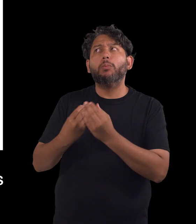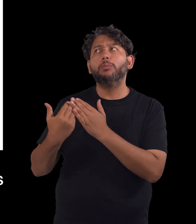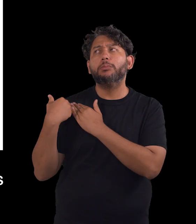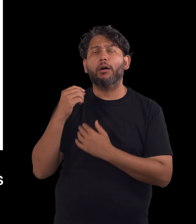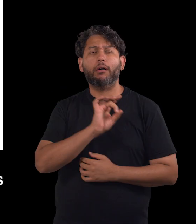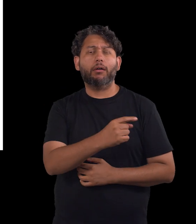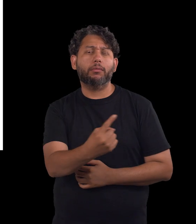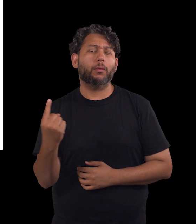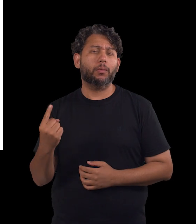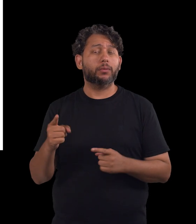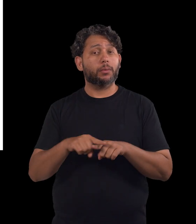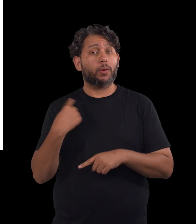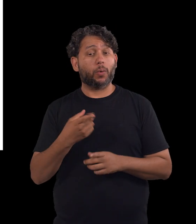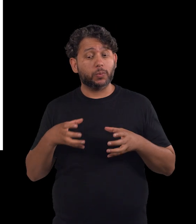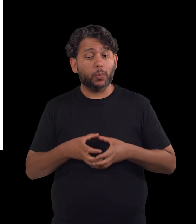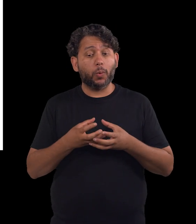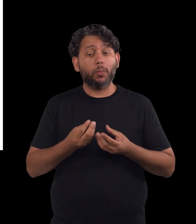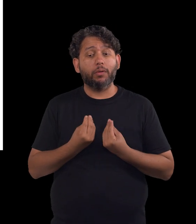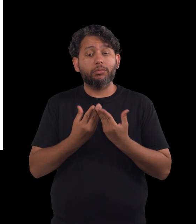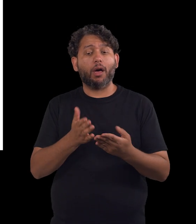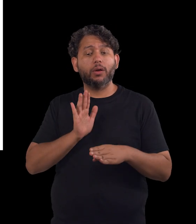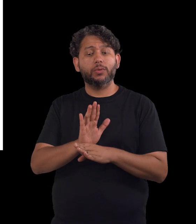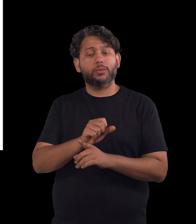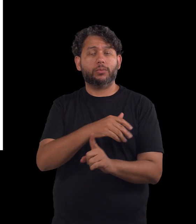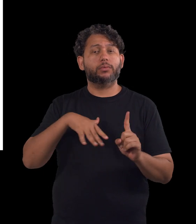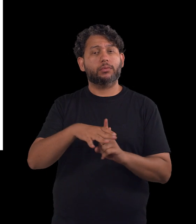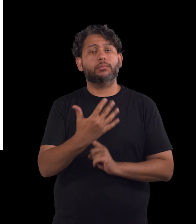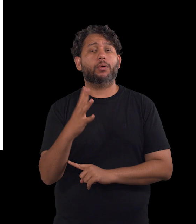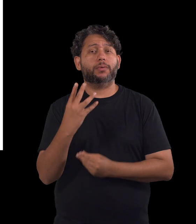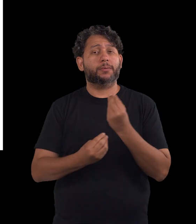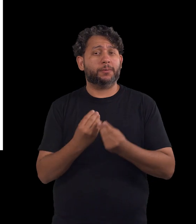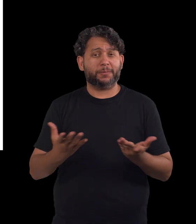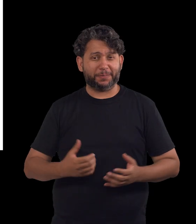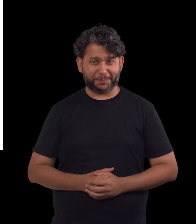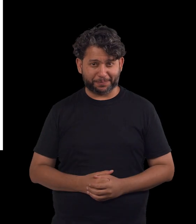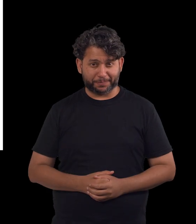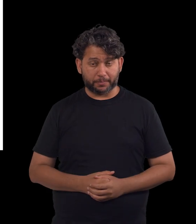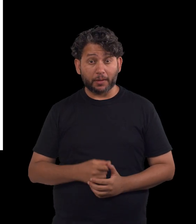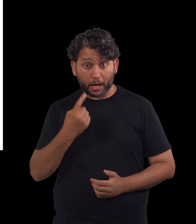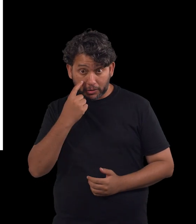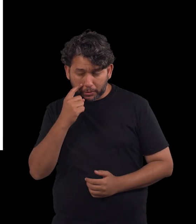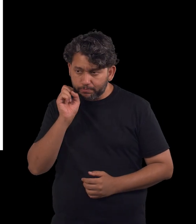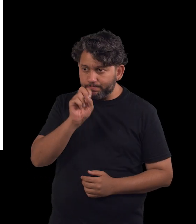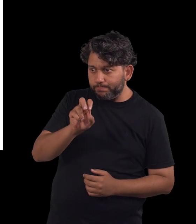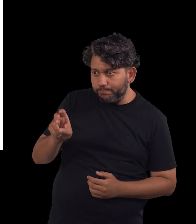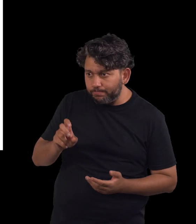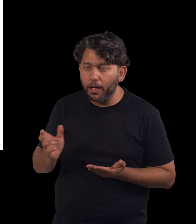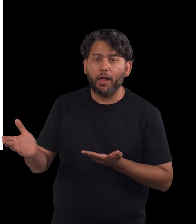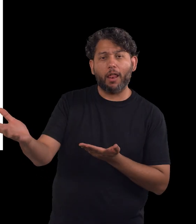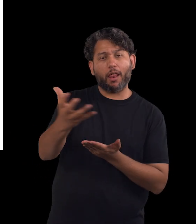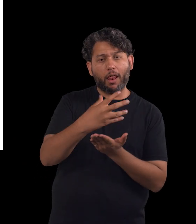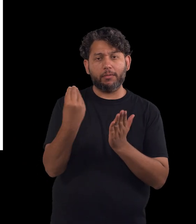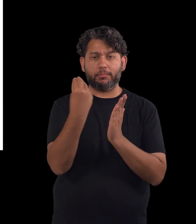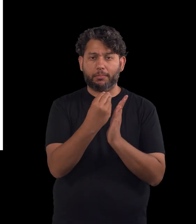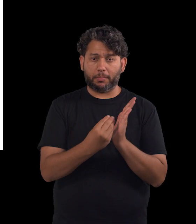responsabilidades individuais e coletivas diante das questões sociais e ambientais. O resultado é um conjunto de